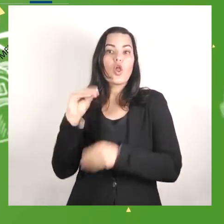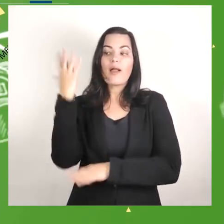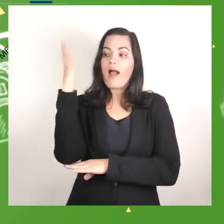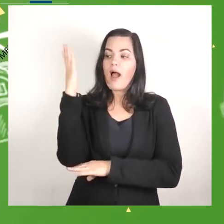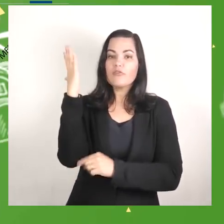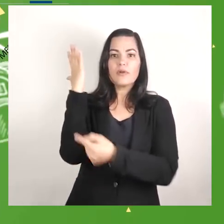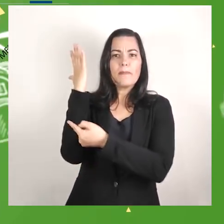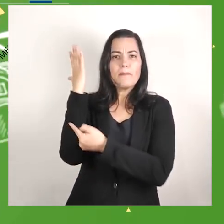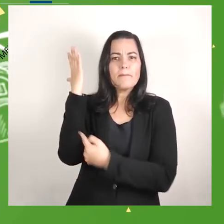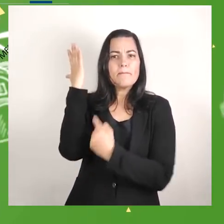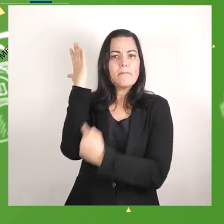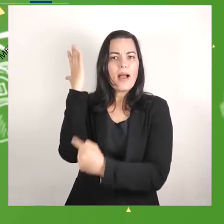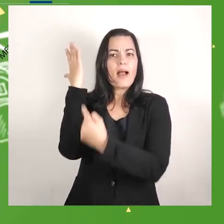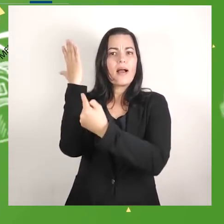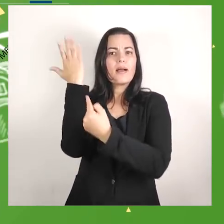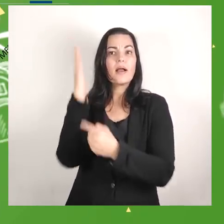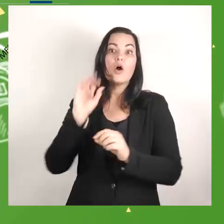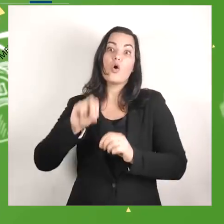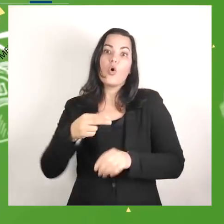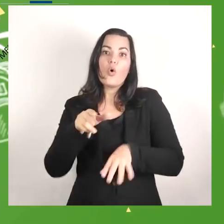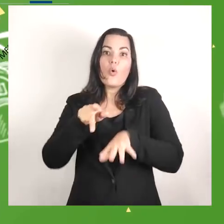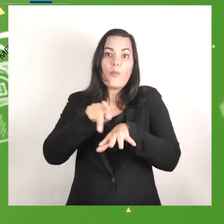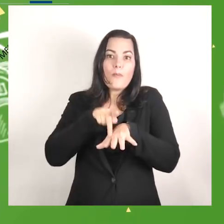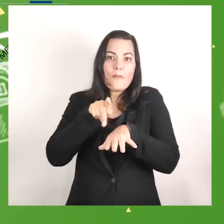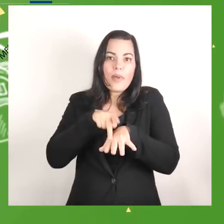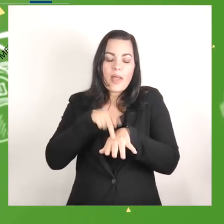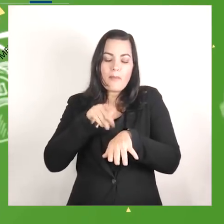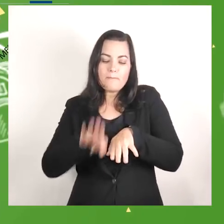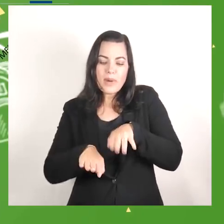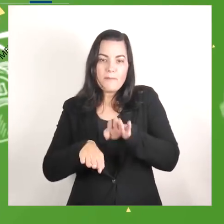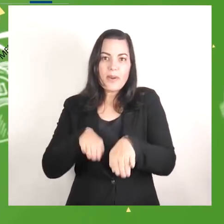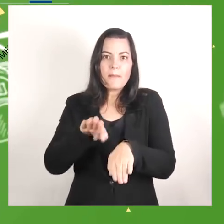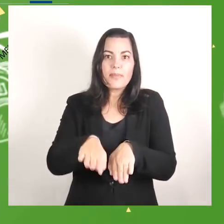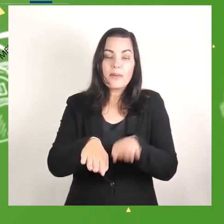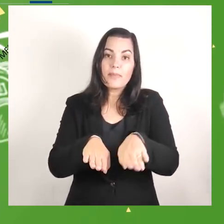nas árvores pelo caminho, né? Algumas pegadas, pedras.